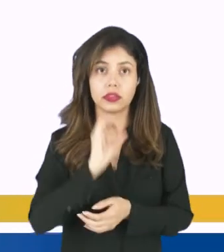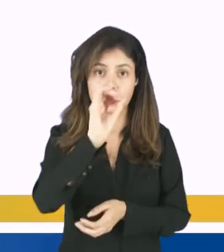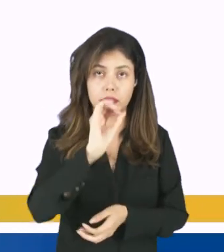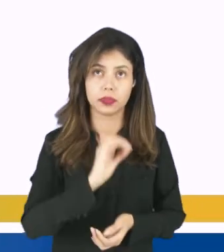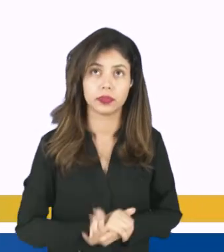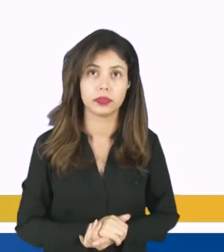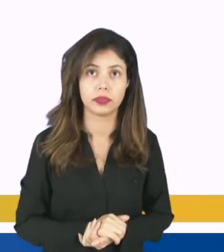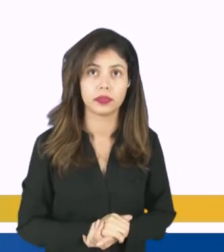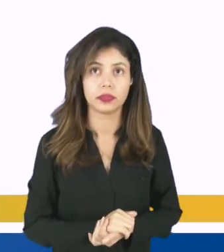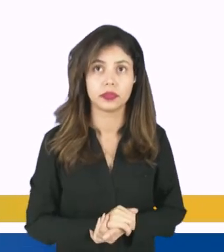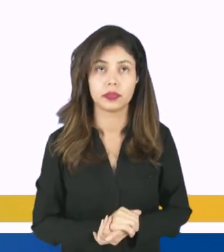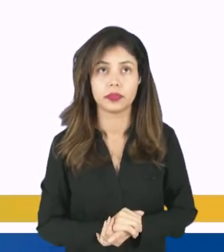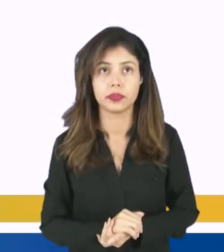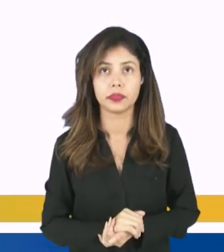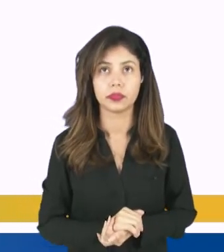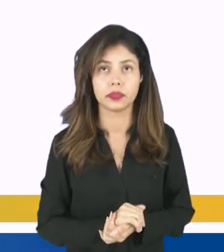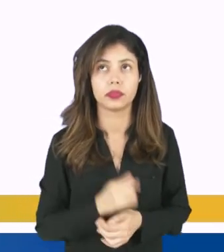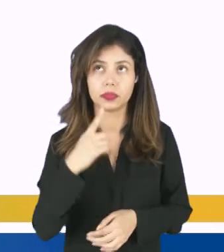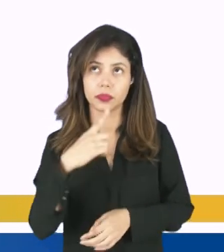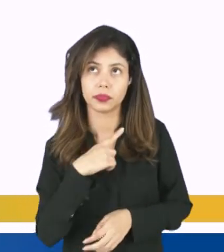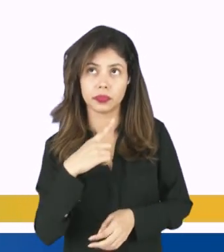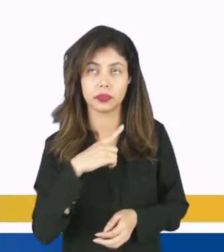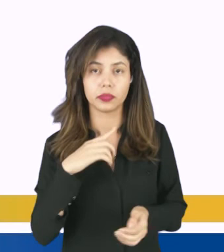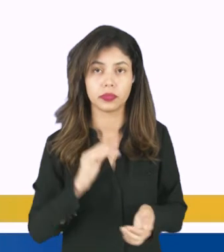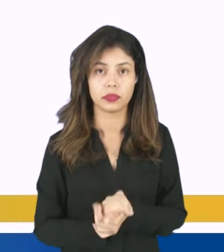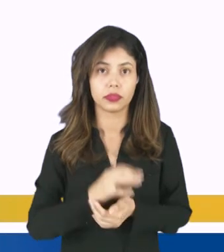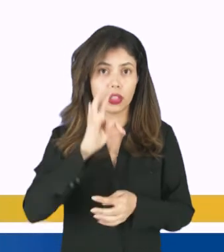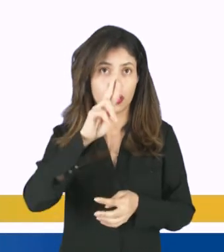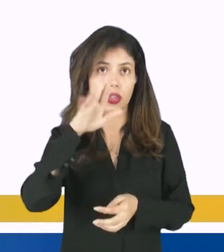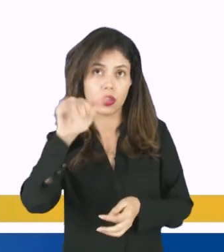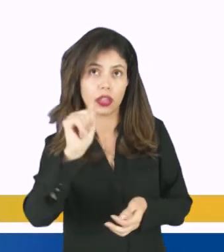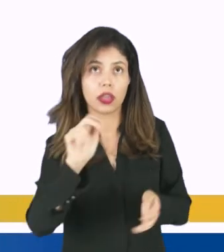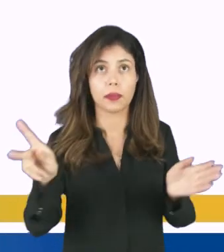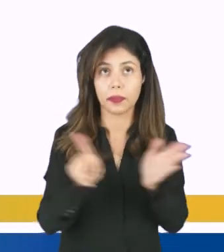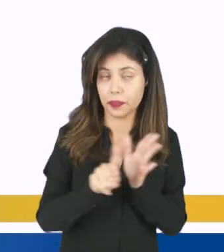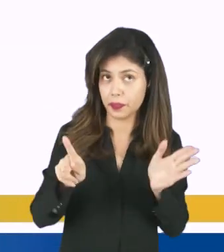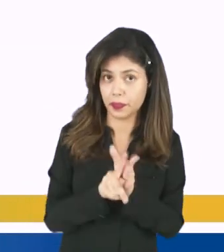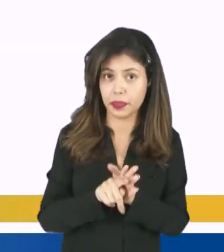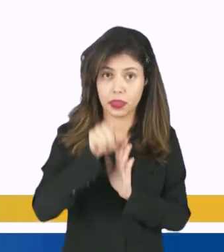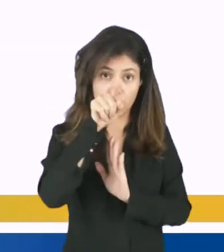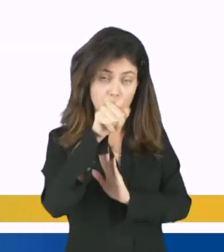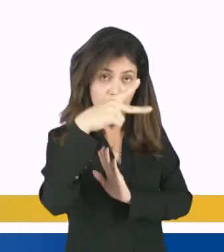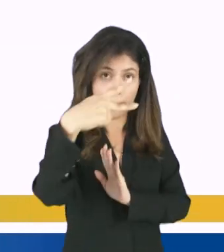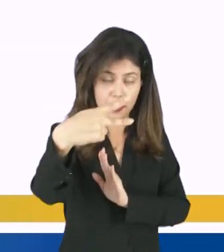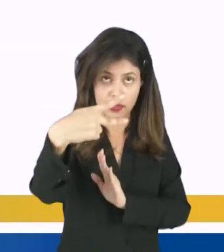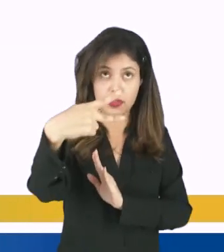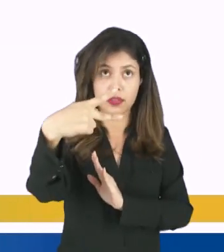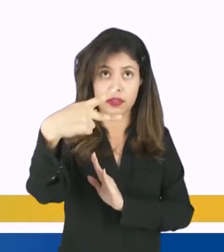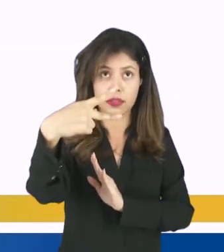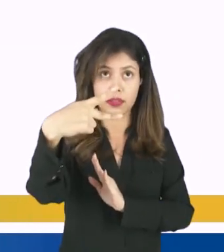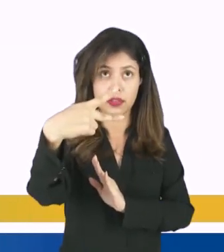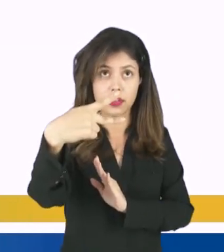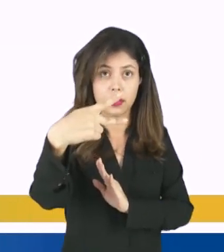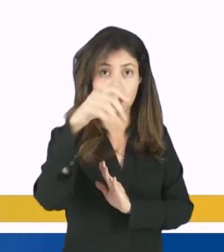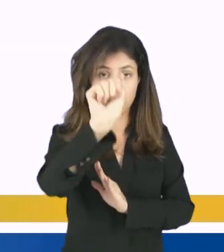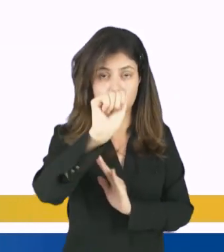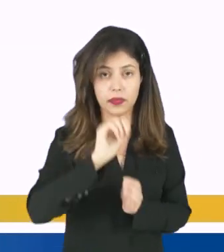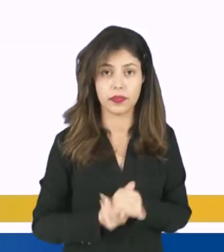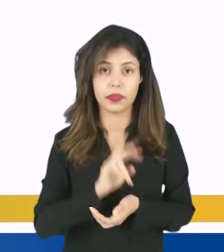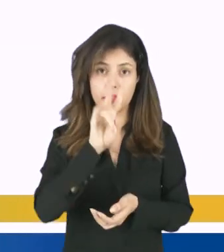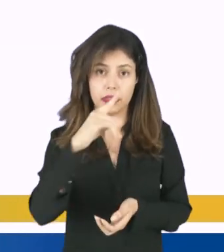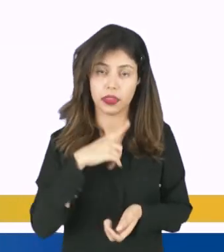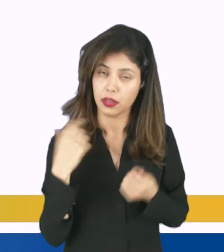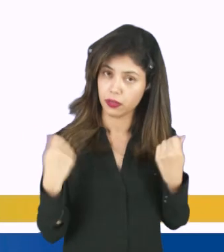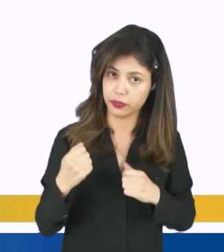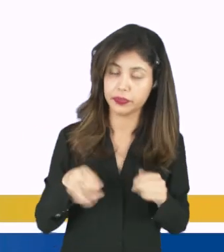Então percebam aí o dividendo. A ideia aqui é observar esse binômio. tudo bem? Então, ela ficará